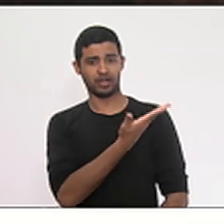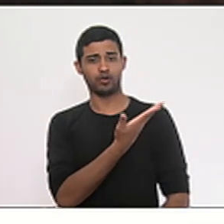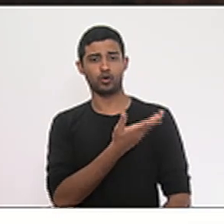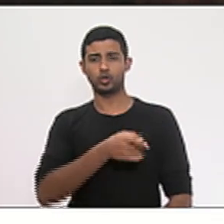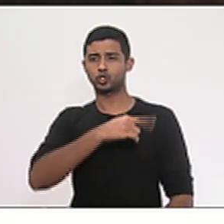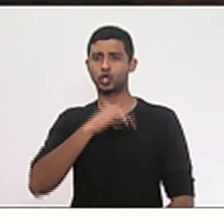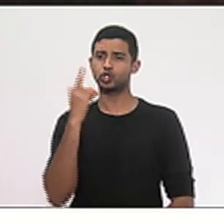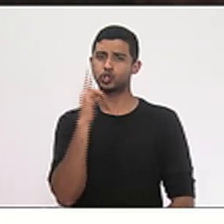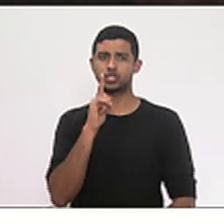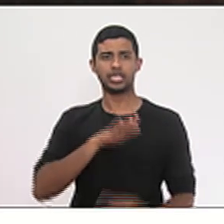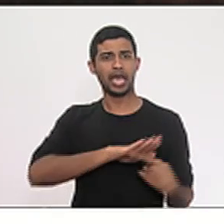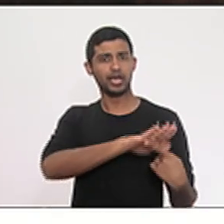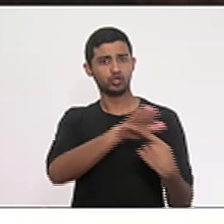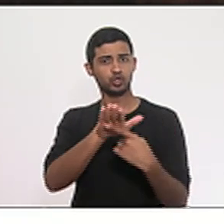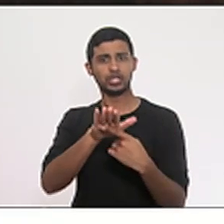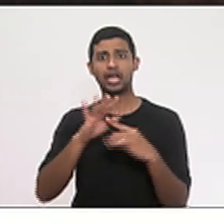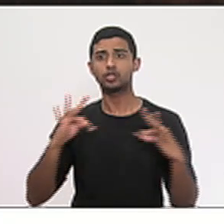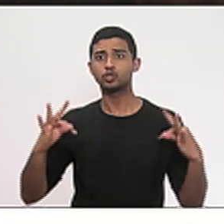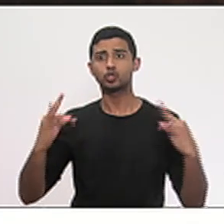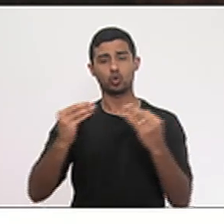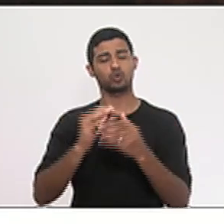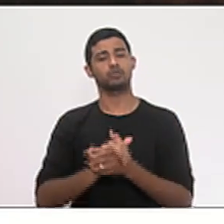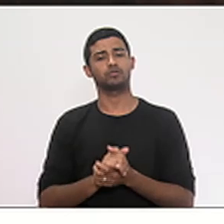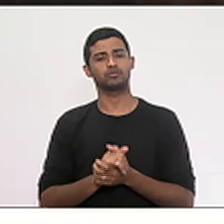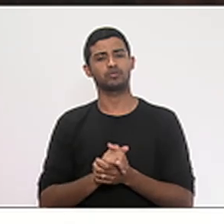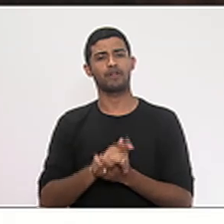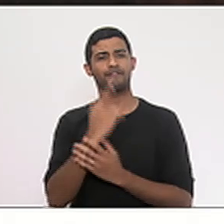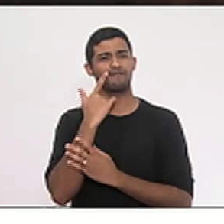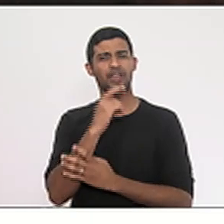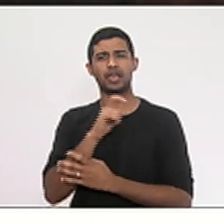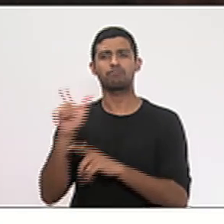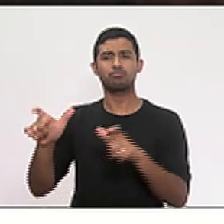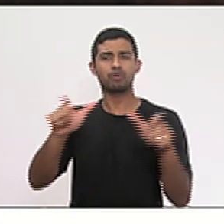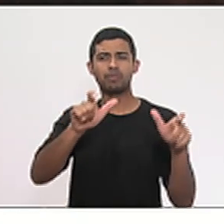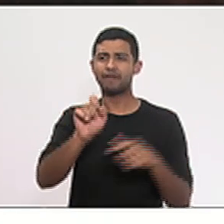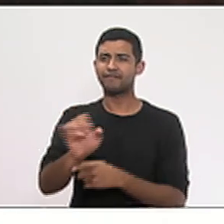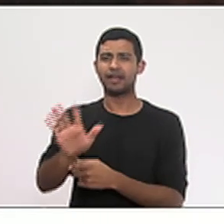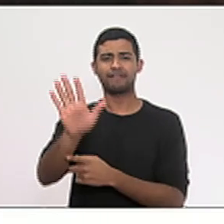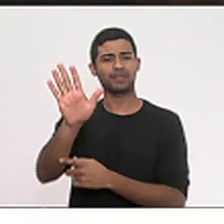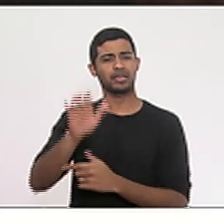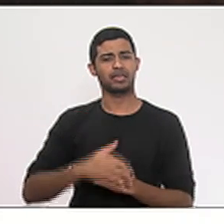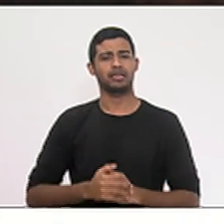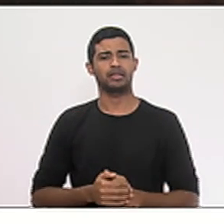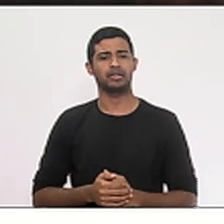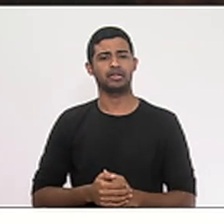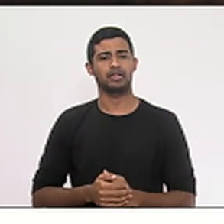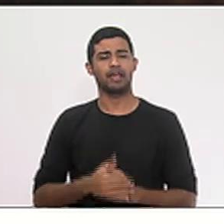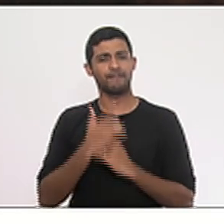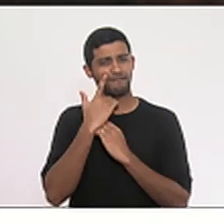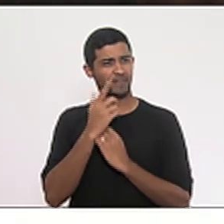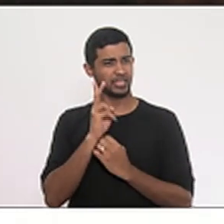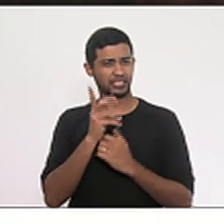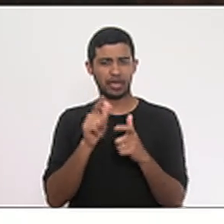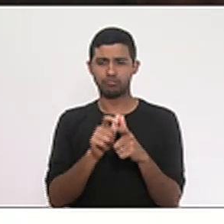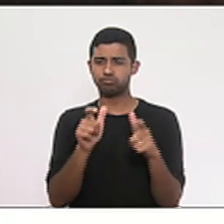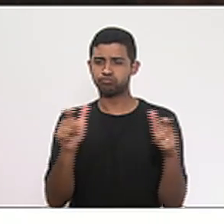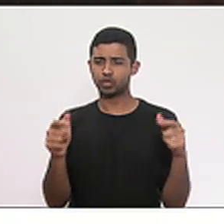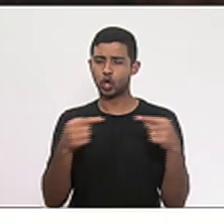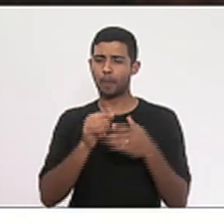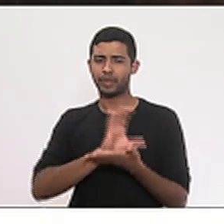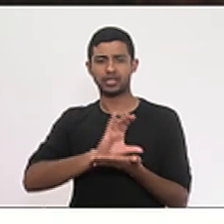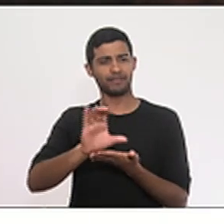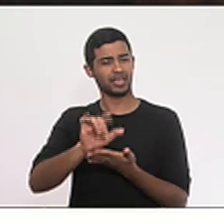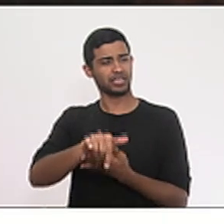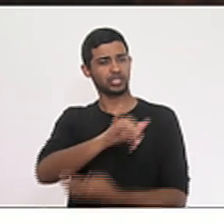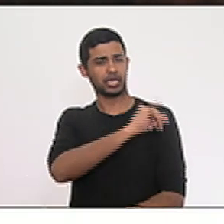mais é que eles precisam, levar água para todos, nas comunidades, e que possa ter esse crescimento de investimento no